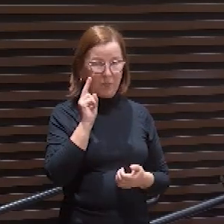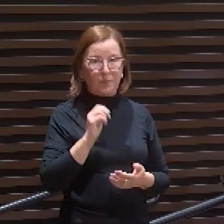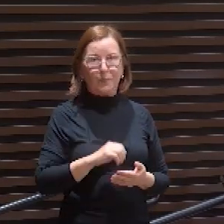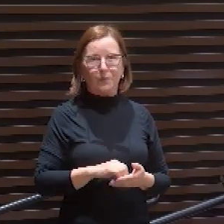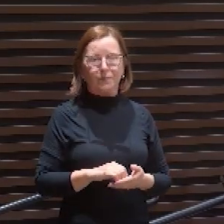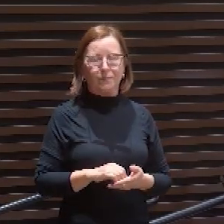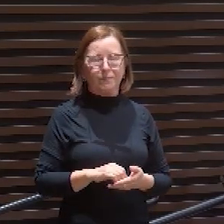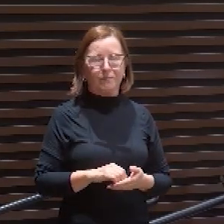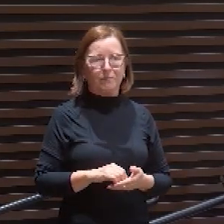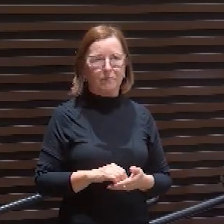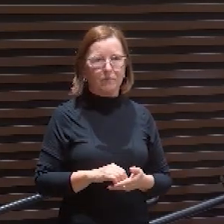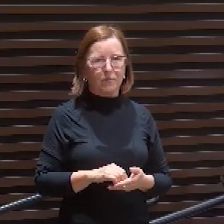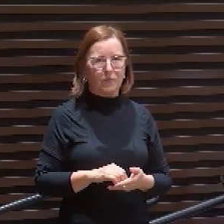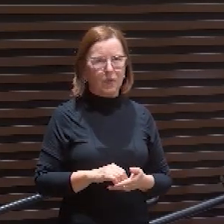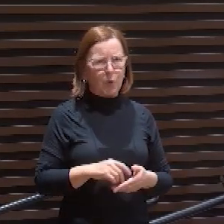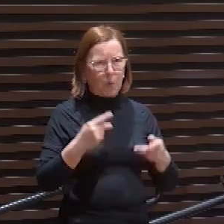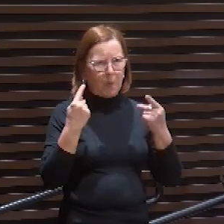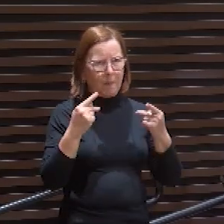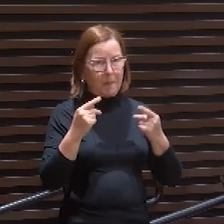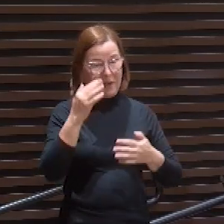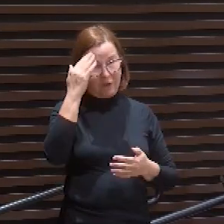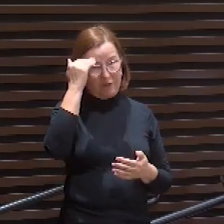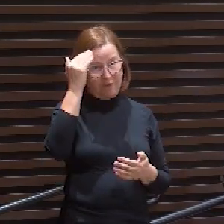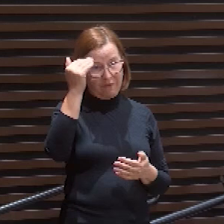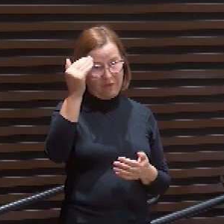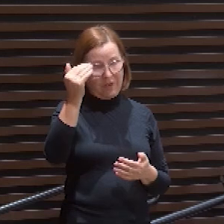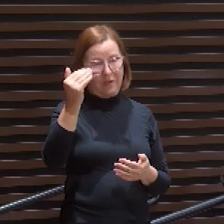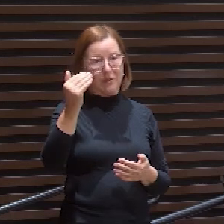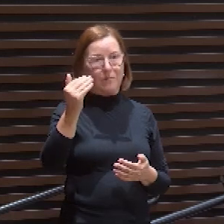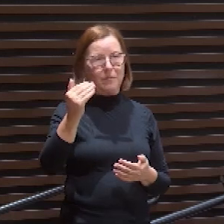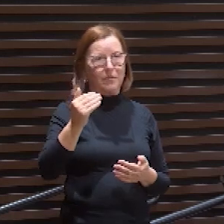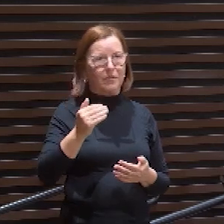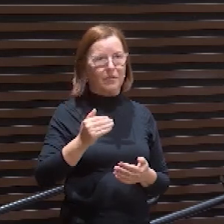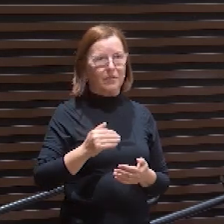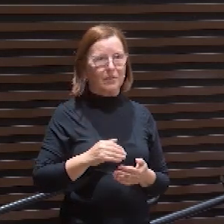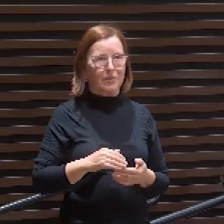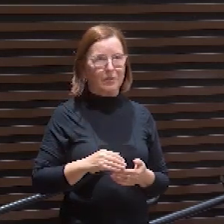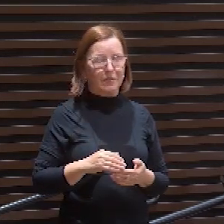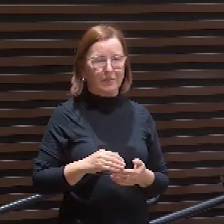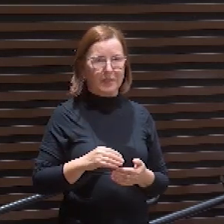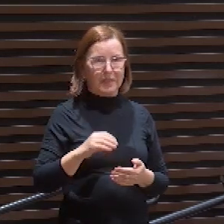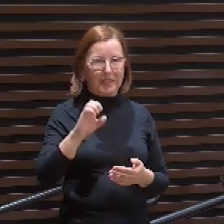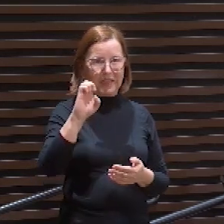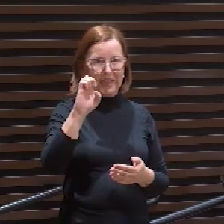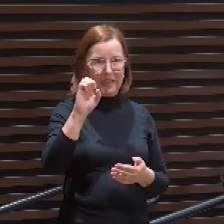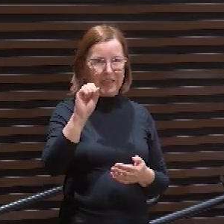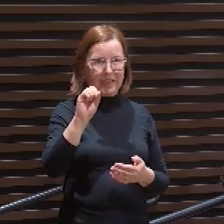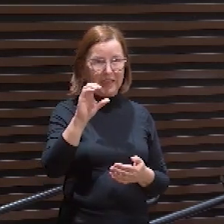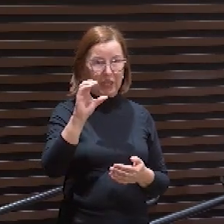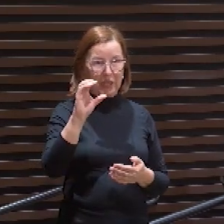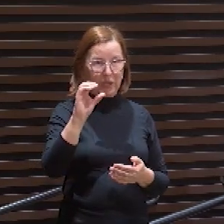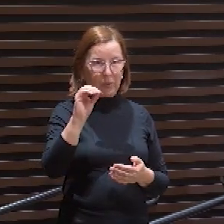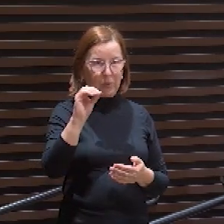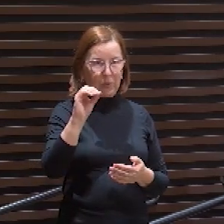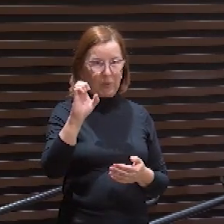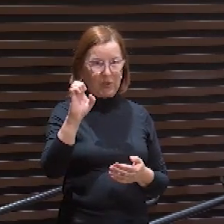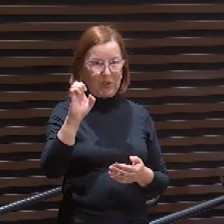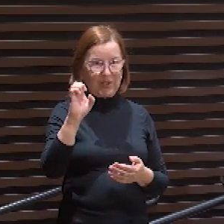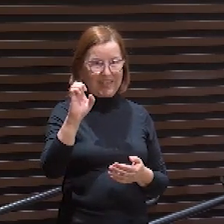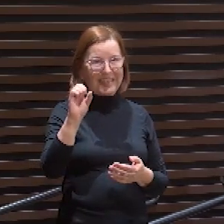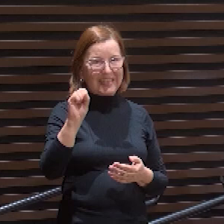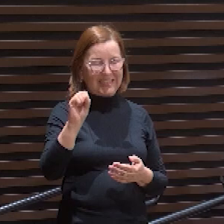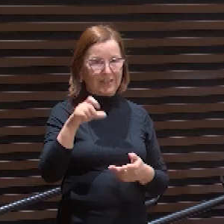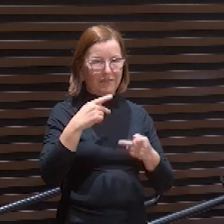Oswald Chambers, teólogo escocês, diz: a vida cristã